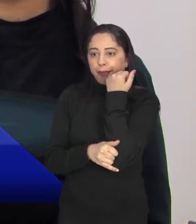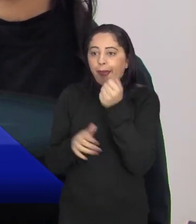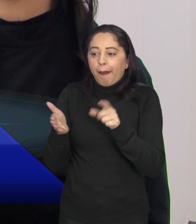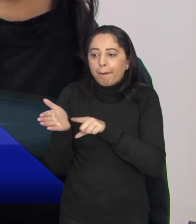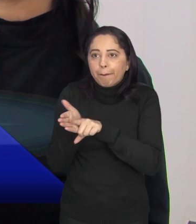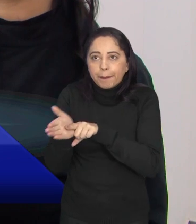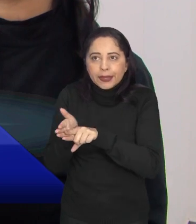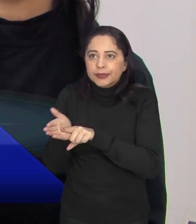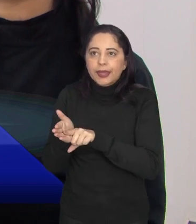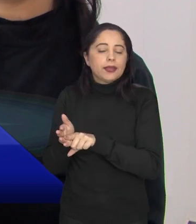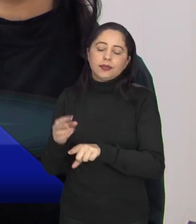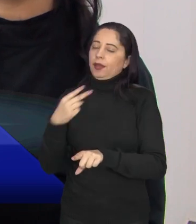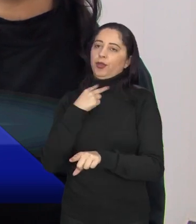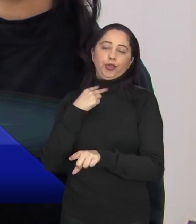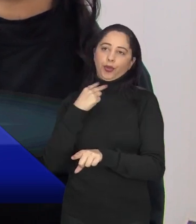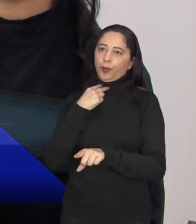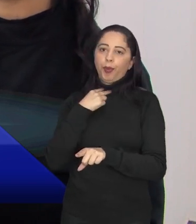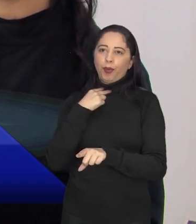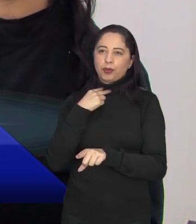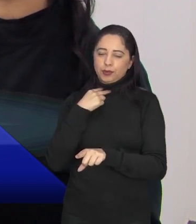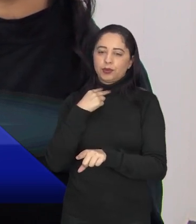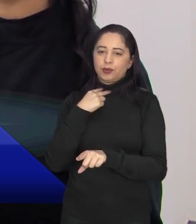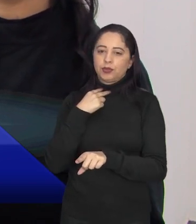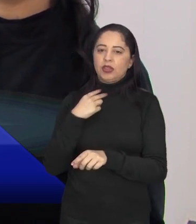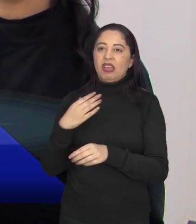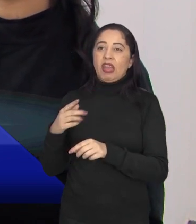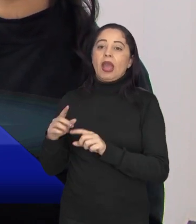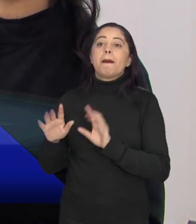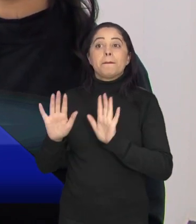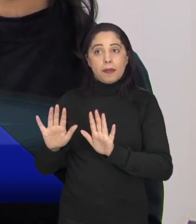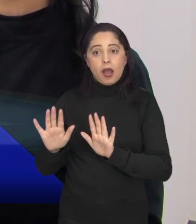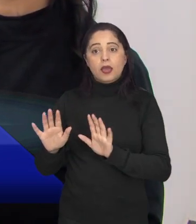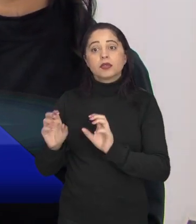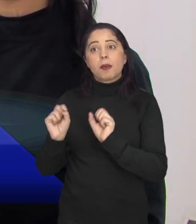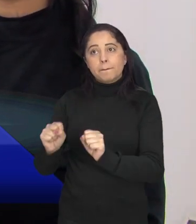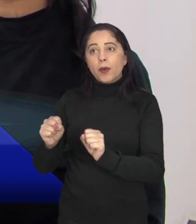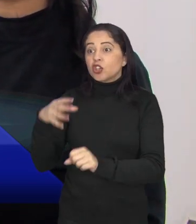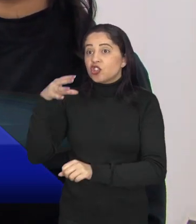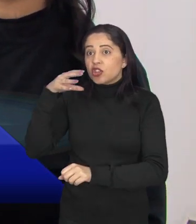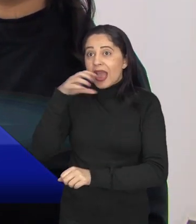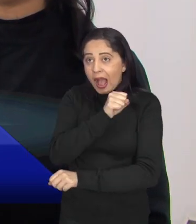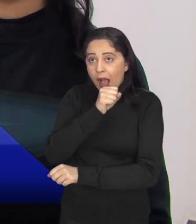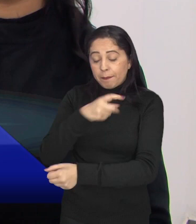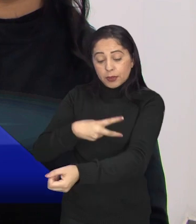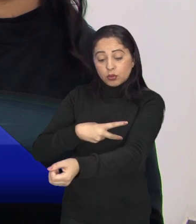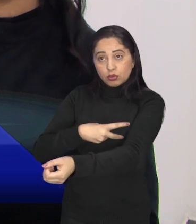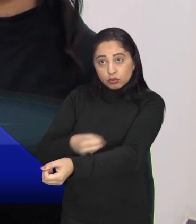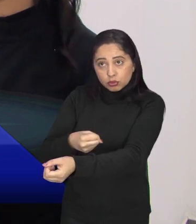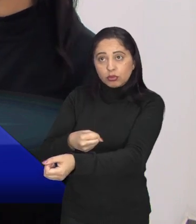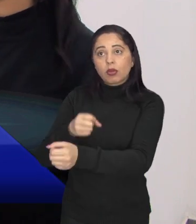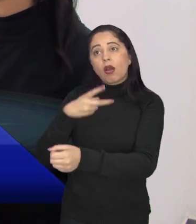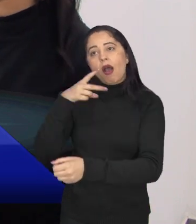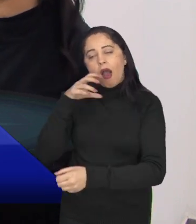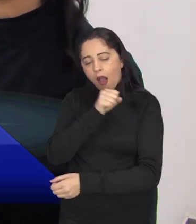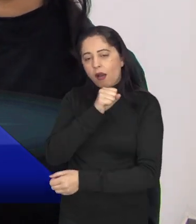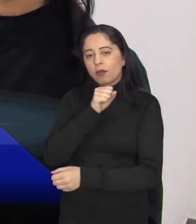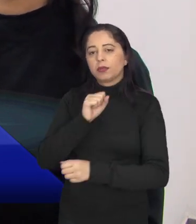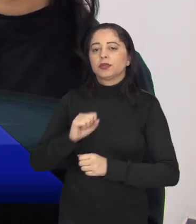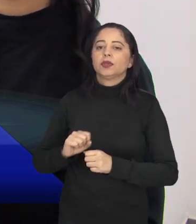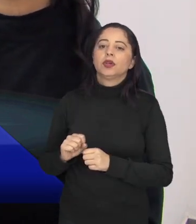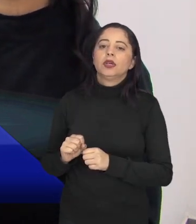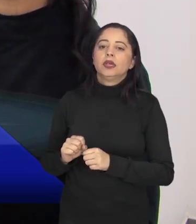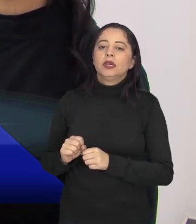exemplo exame de fezes e coletar exames na farmácia mas sim fazer esse teste rápido na drogaria e na farmácia